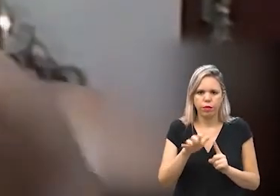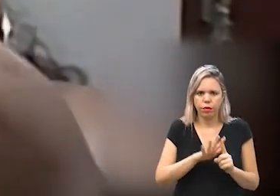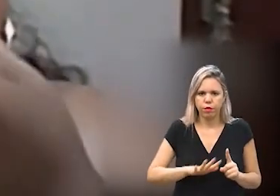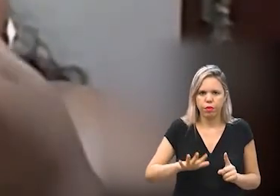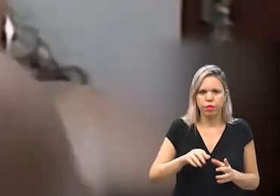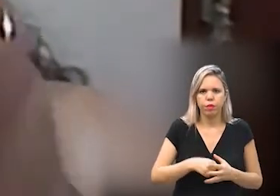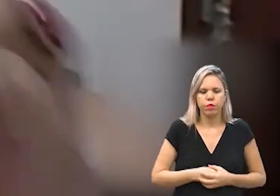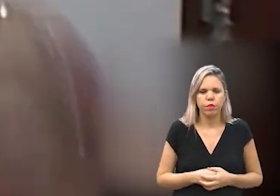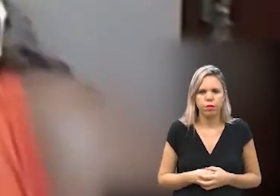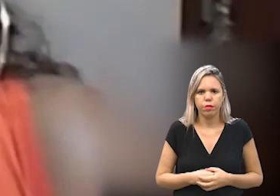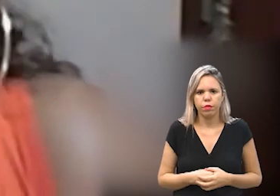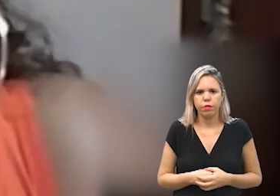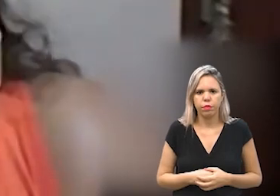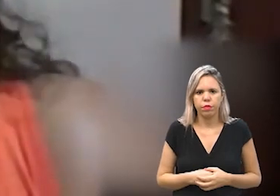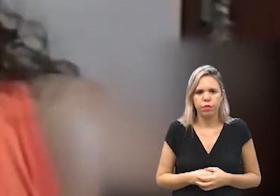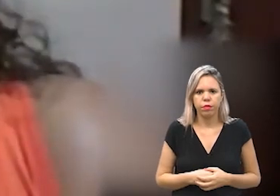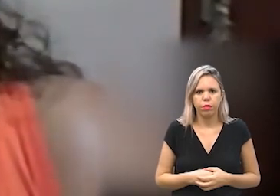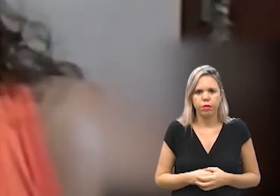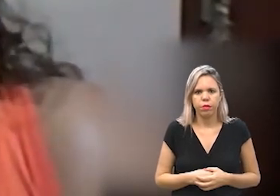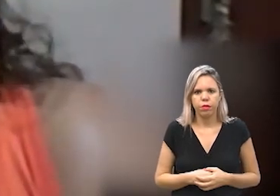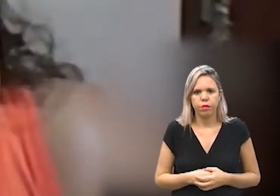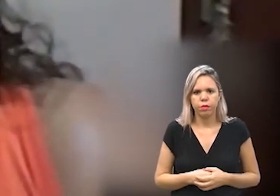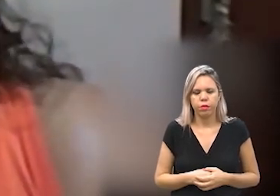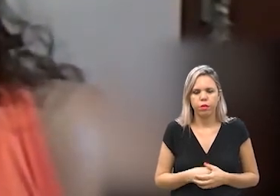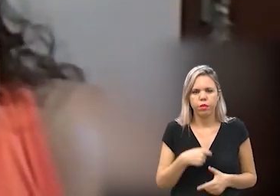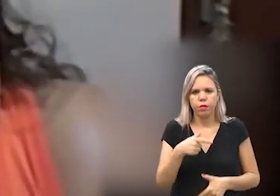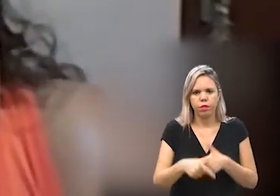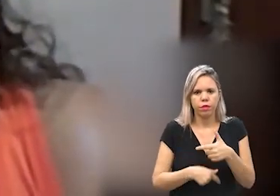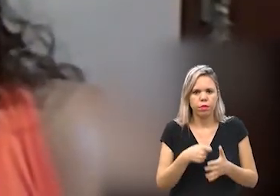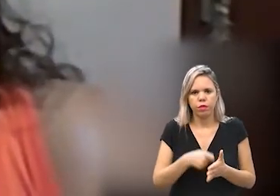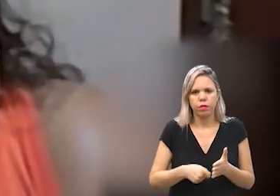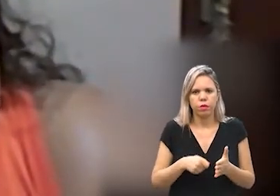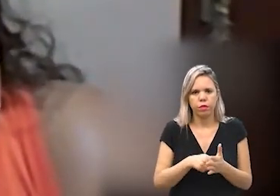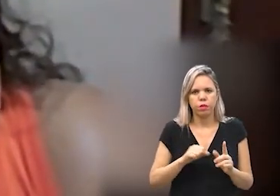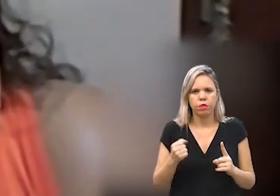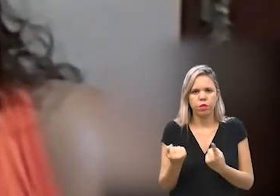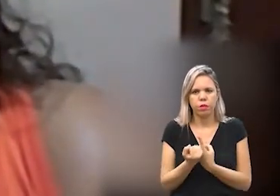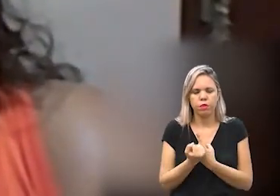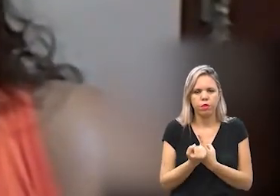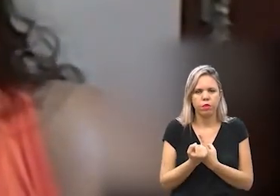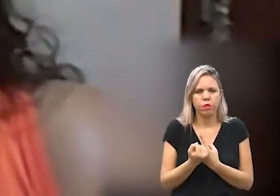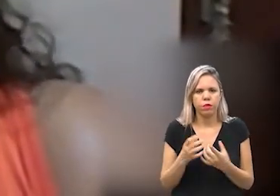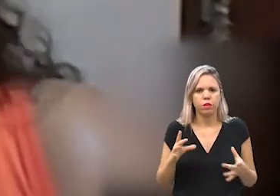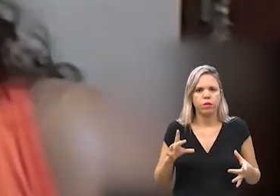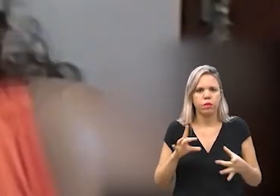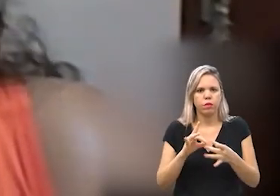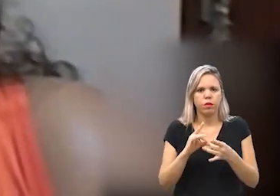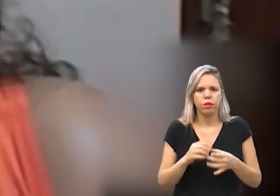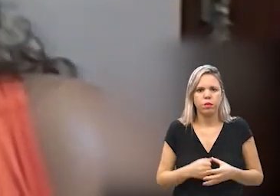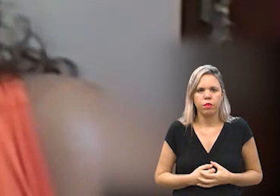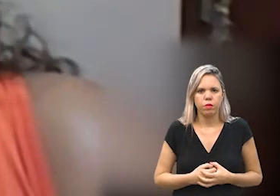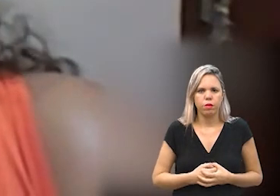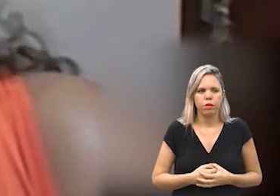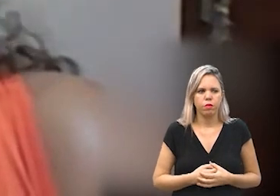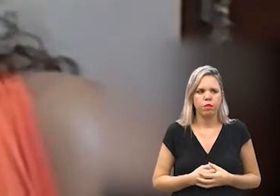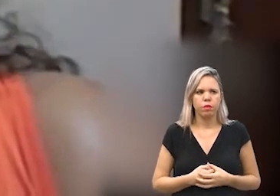sociedade civil e executamos a política da assistência social de forma parceirizada. E